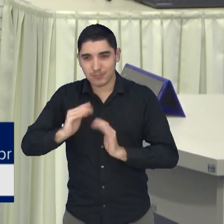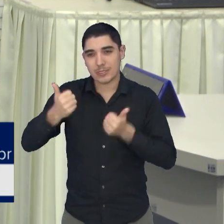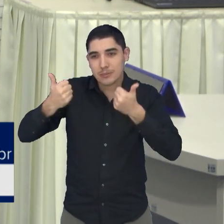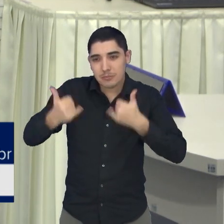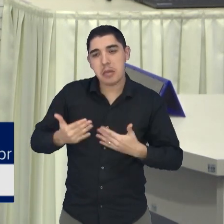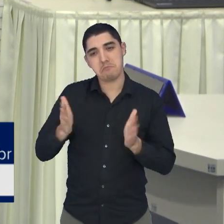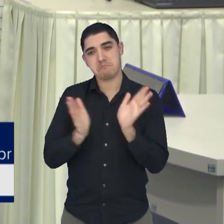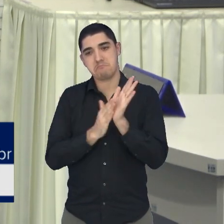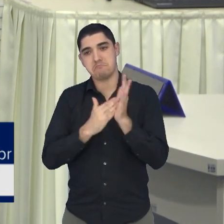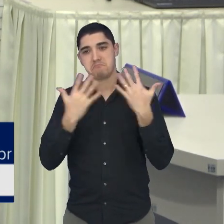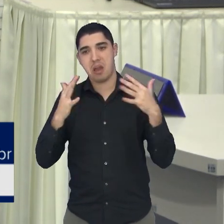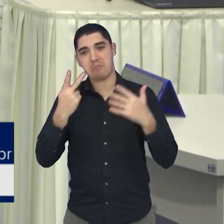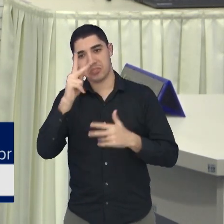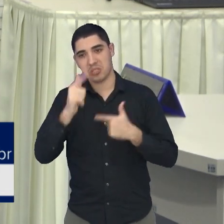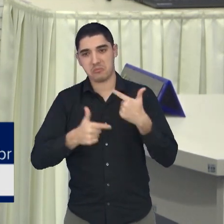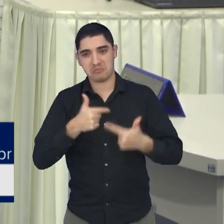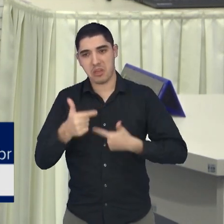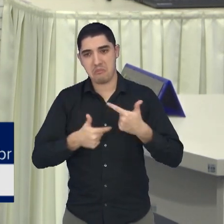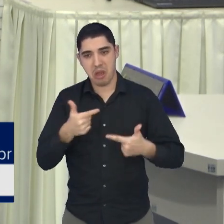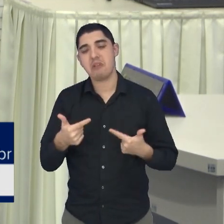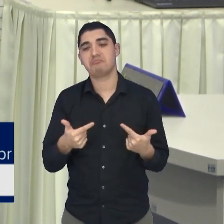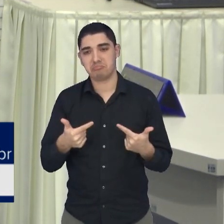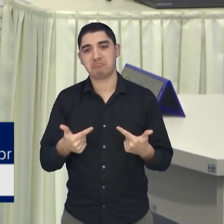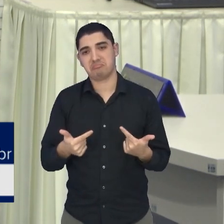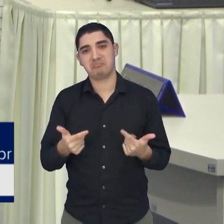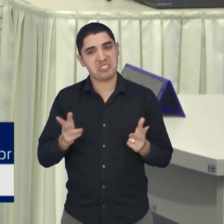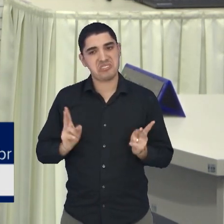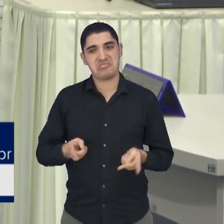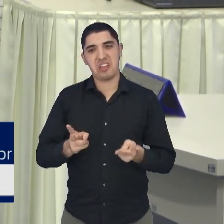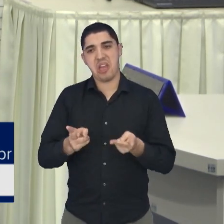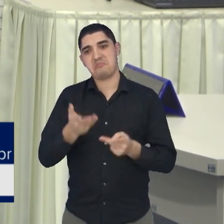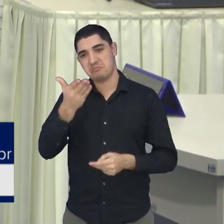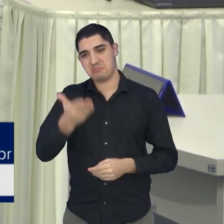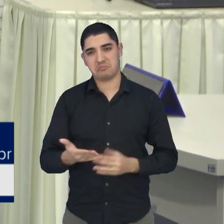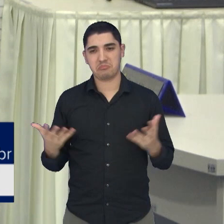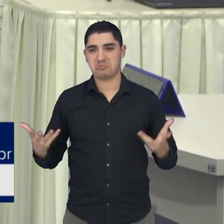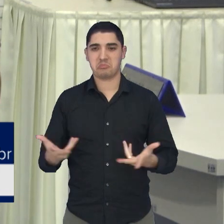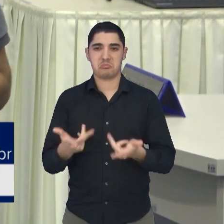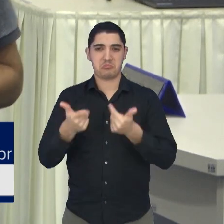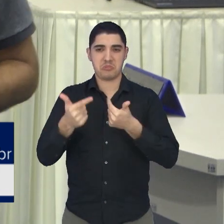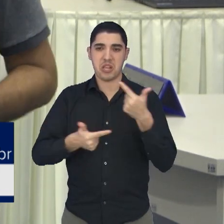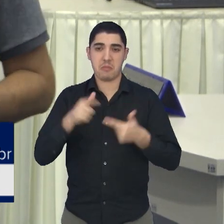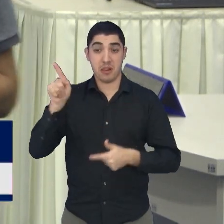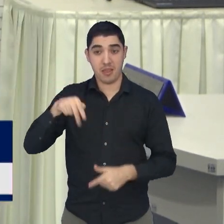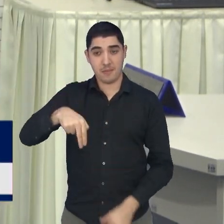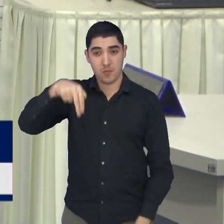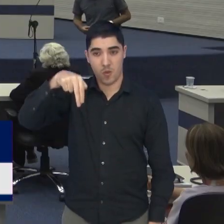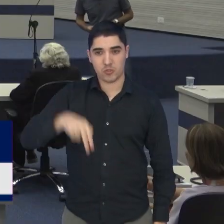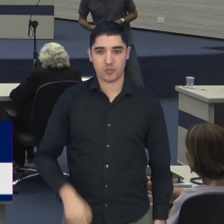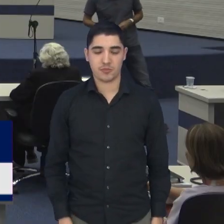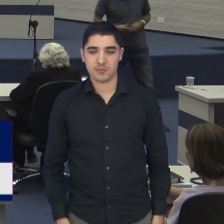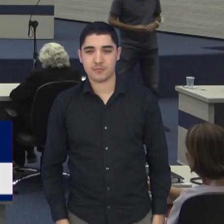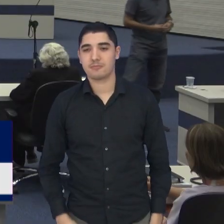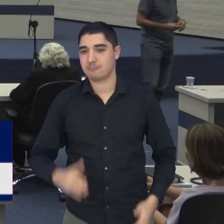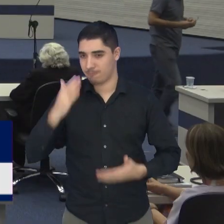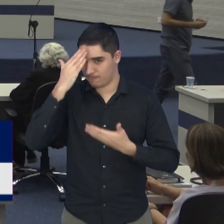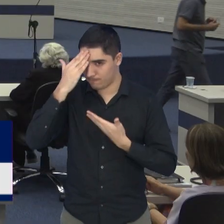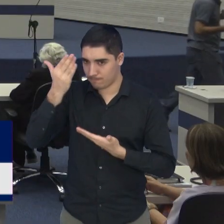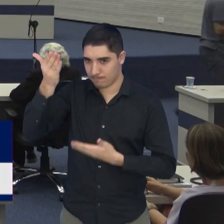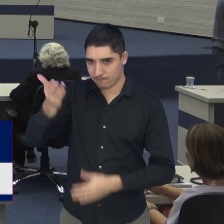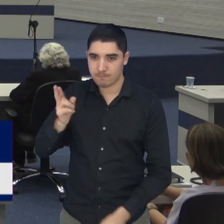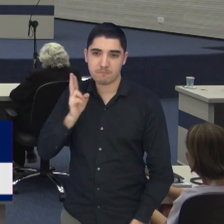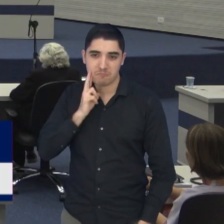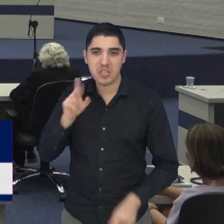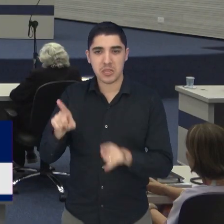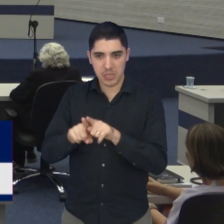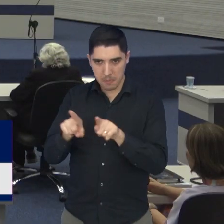e parabéns pelo trabalho sempre muito eficiente lá na Zona Norte. Obrigado, Renato, parabéns também pelo trabalho que você